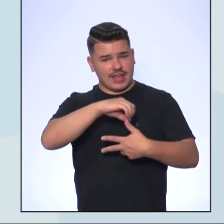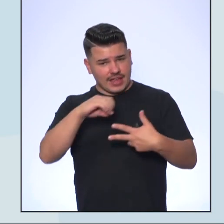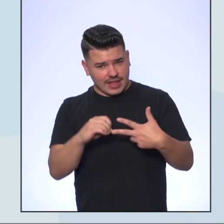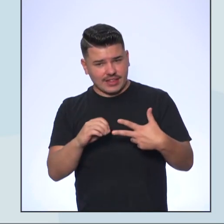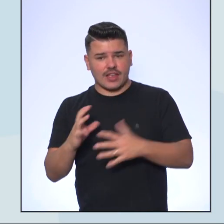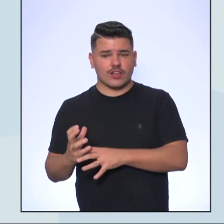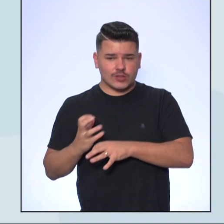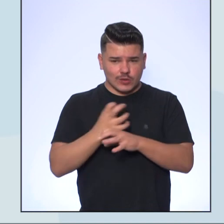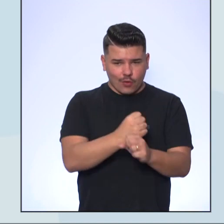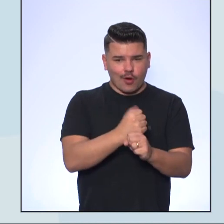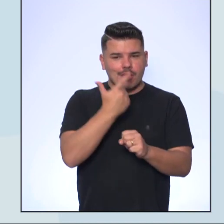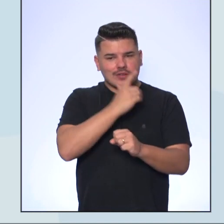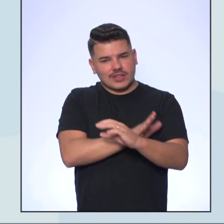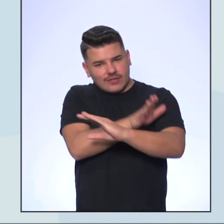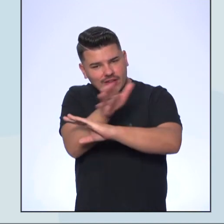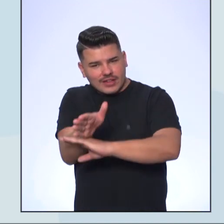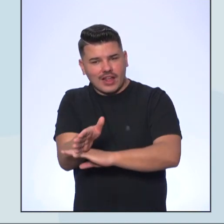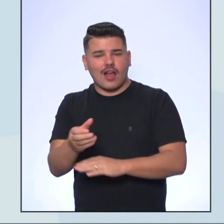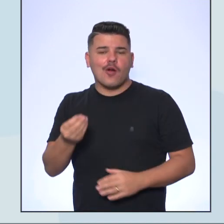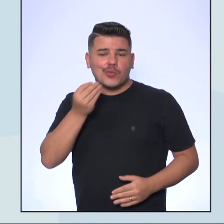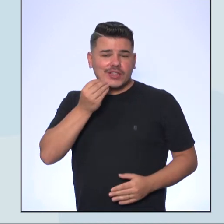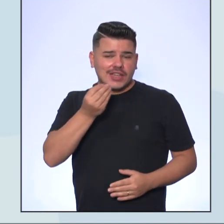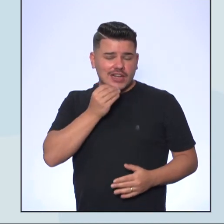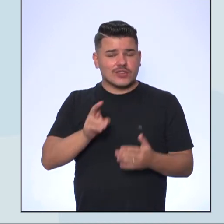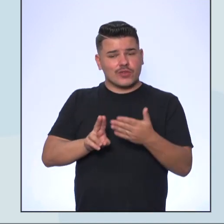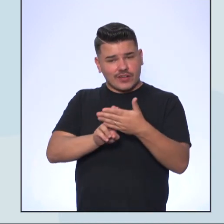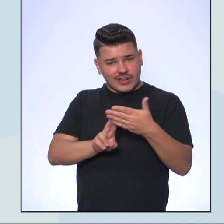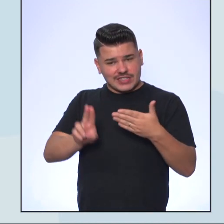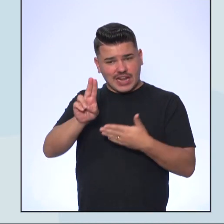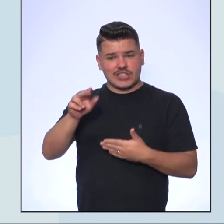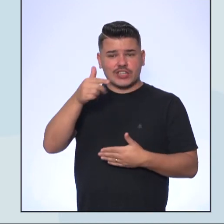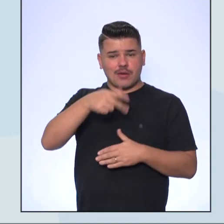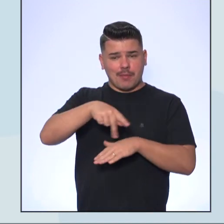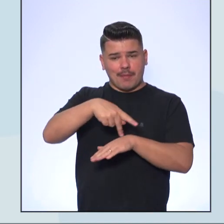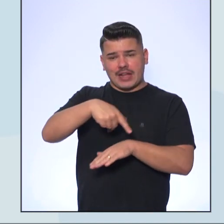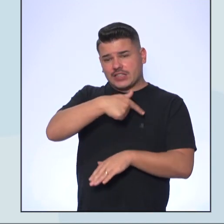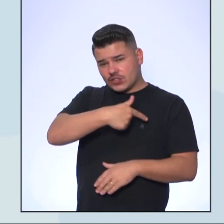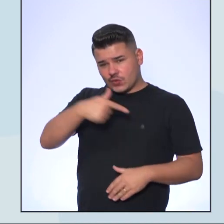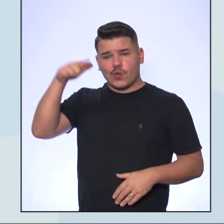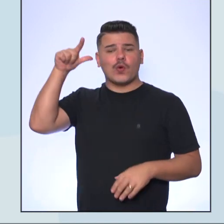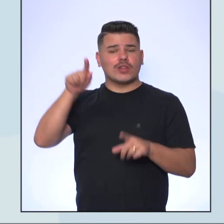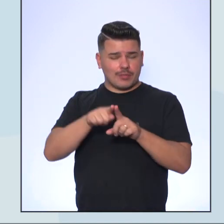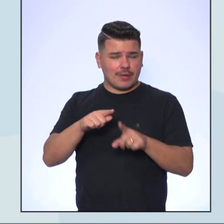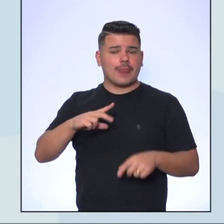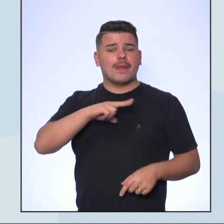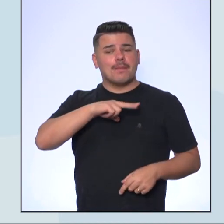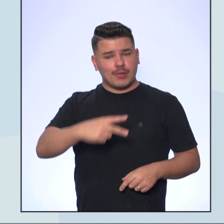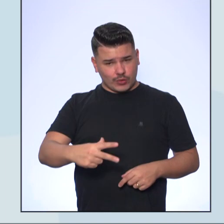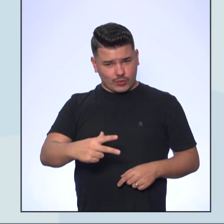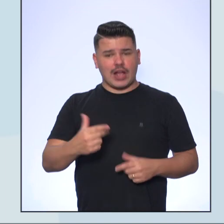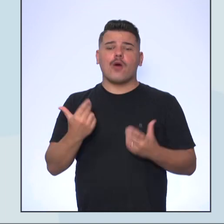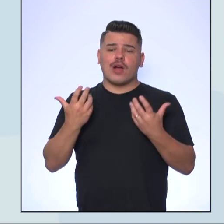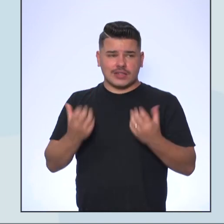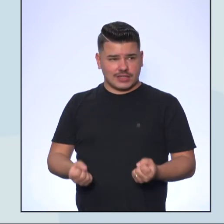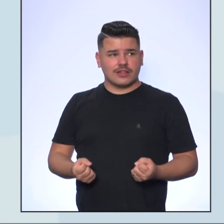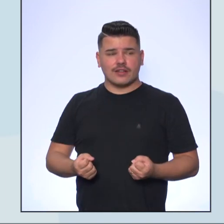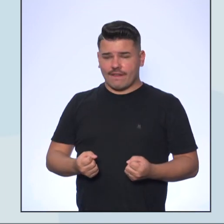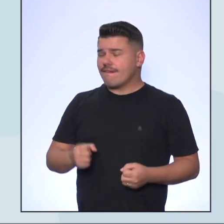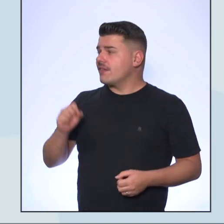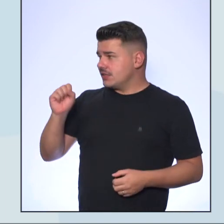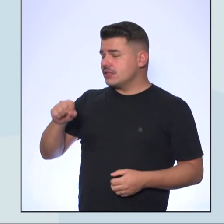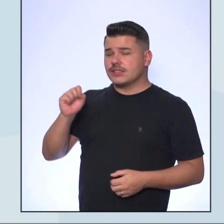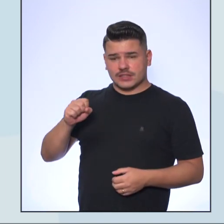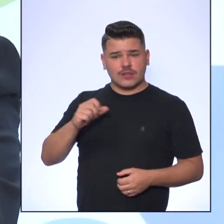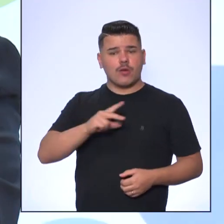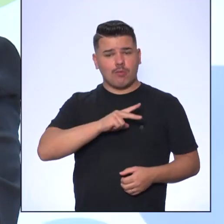aliás, inclusive, hoje traz oportunidade até para a universidade no exterior, né? Tem universidades de Portugal, né? No microfone, Cláudio. Claro.